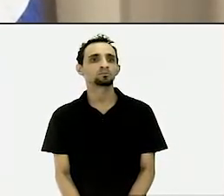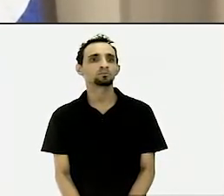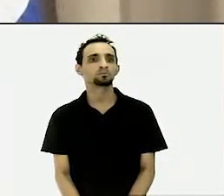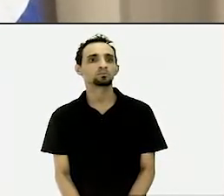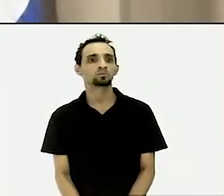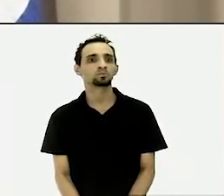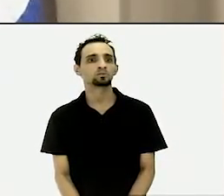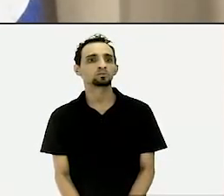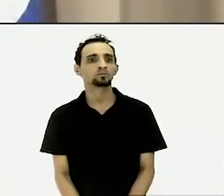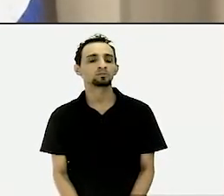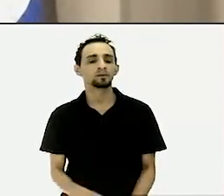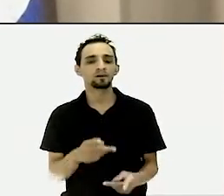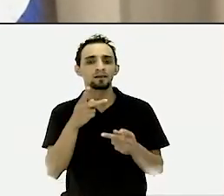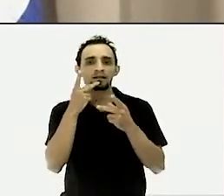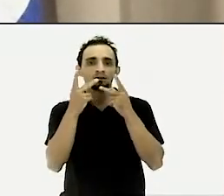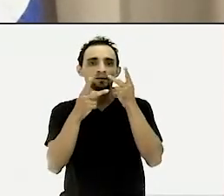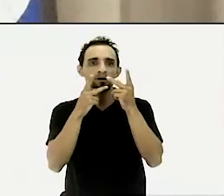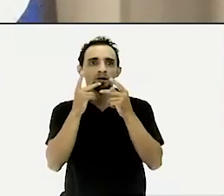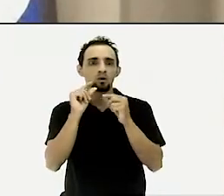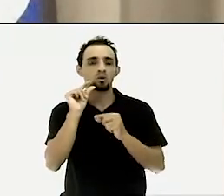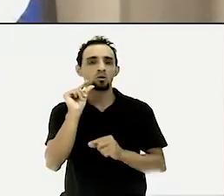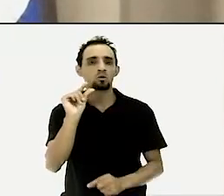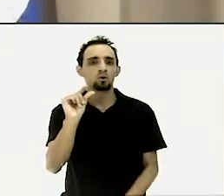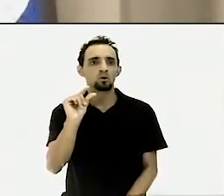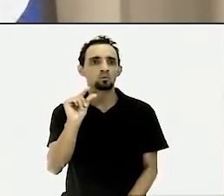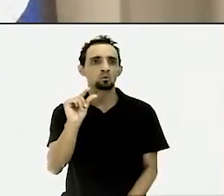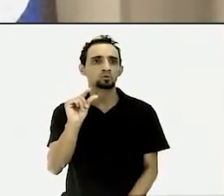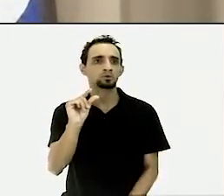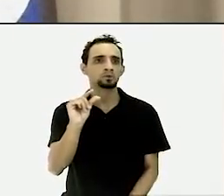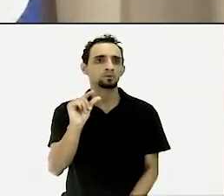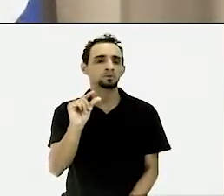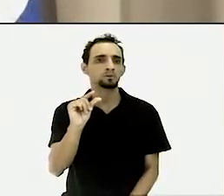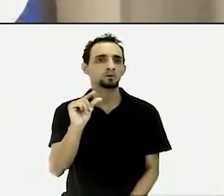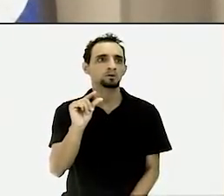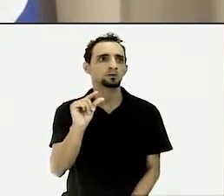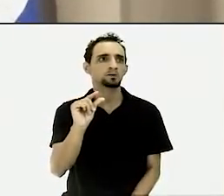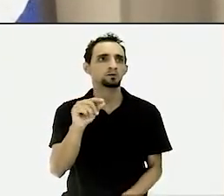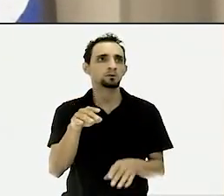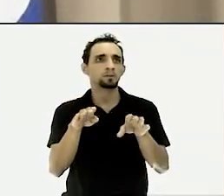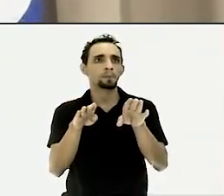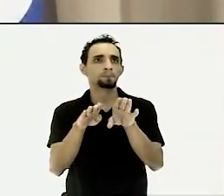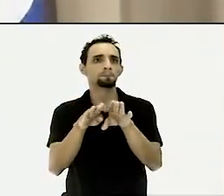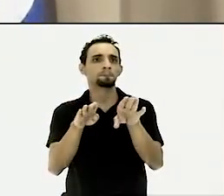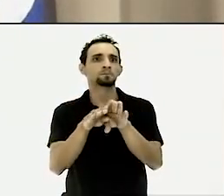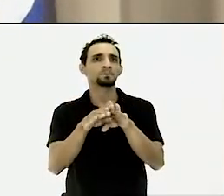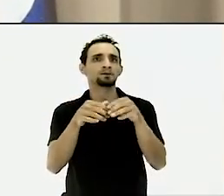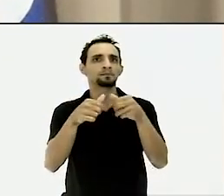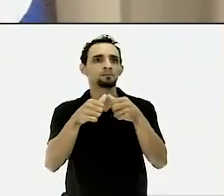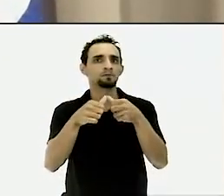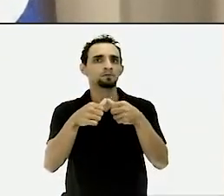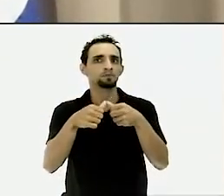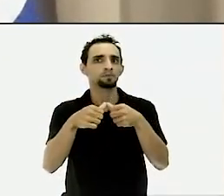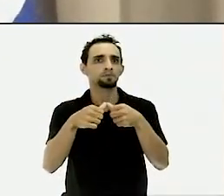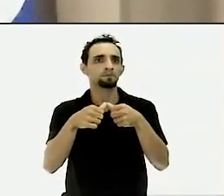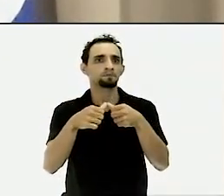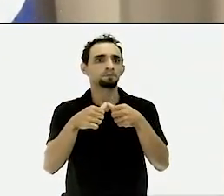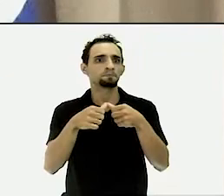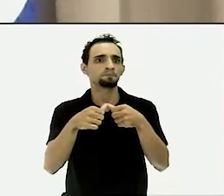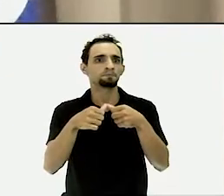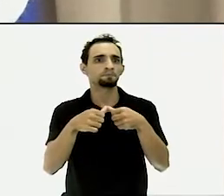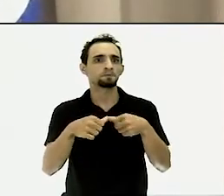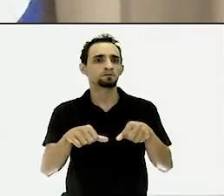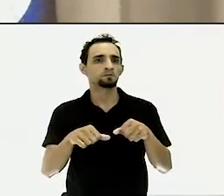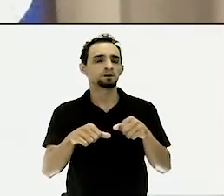vim falar só um pouquinho a respeito lá que nós já tínhamos discutido, a respeito da praça ali, dizer que isso pode